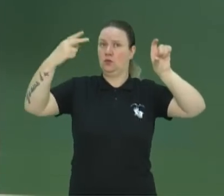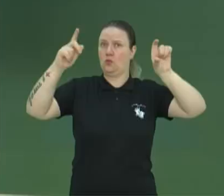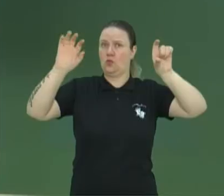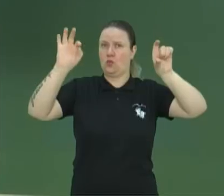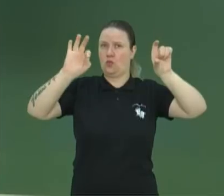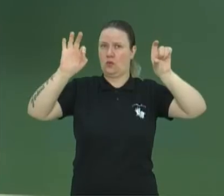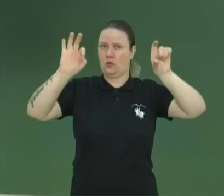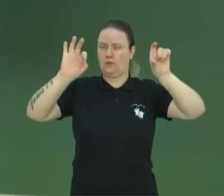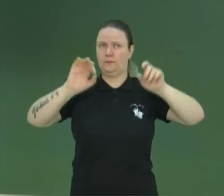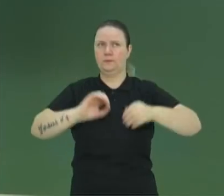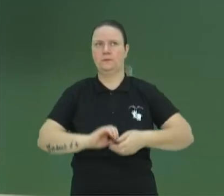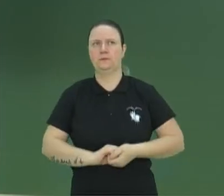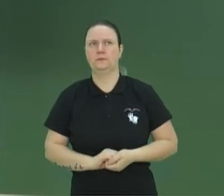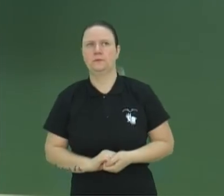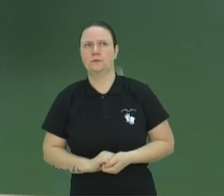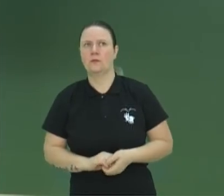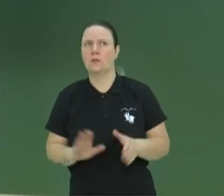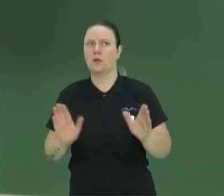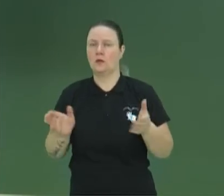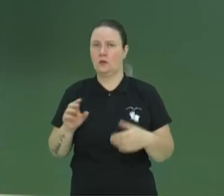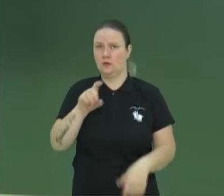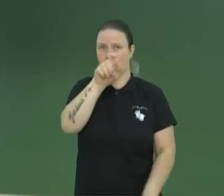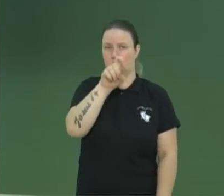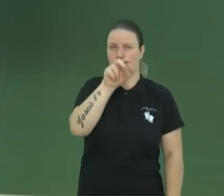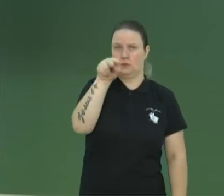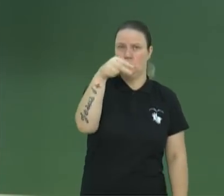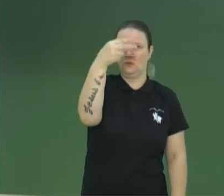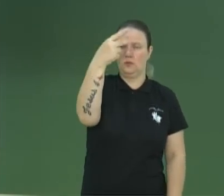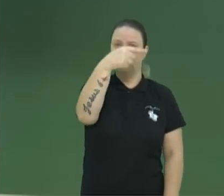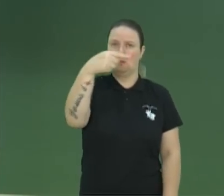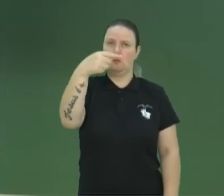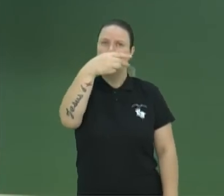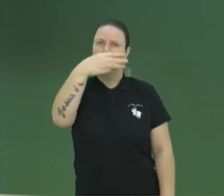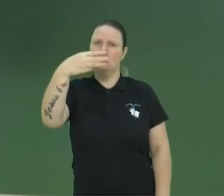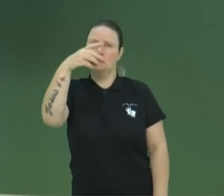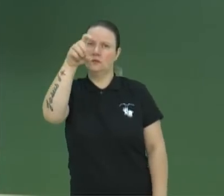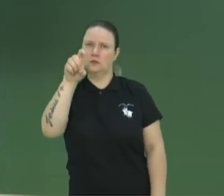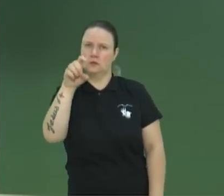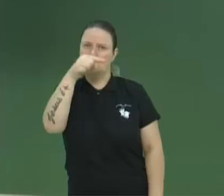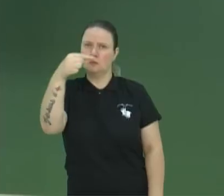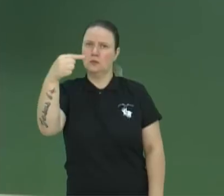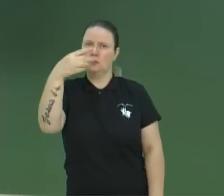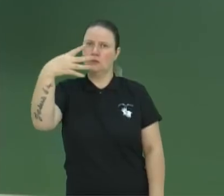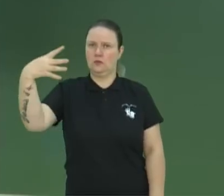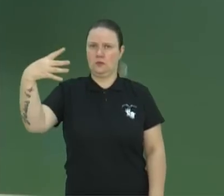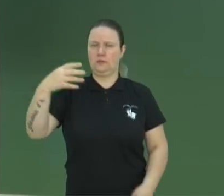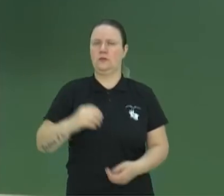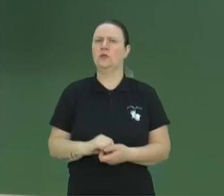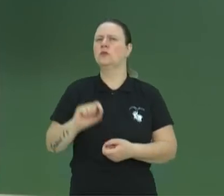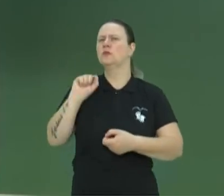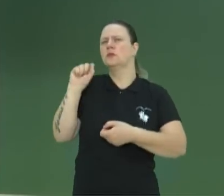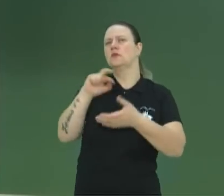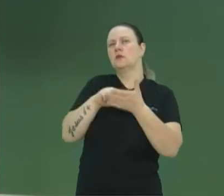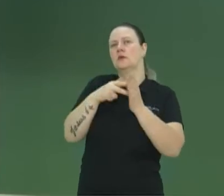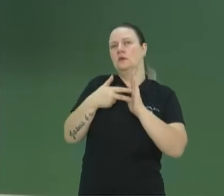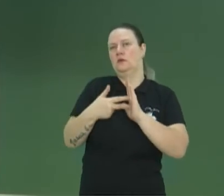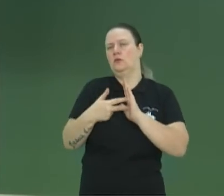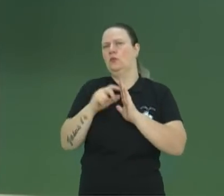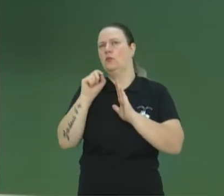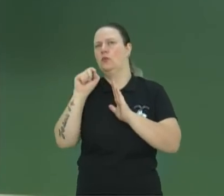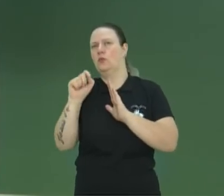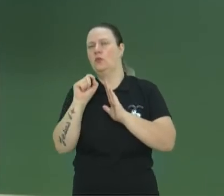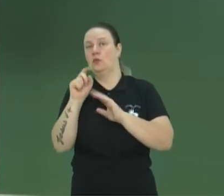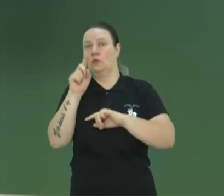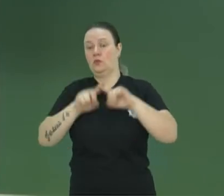igual. E aqui também, ó, eu tenho x ao quadrado menos 3x menos 4. Esse daí ele significa um elemento